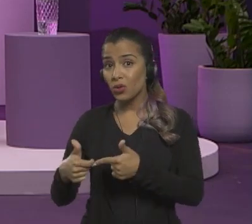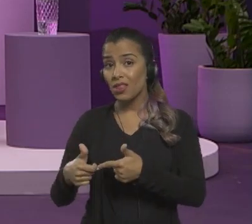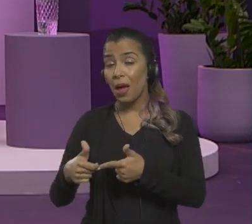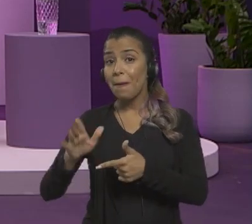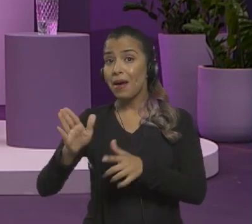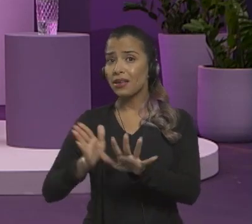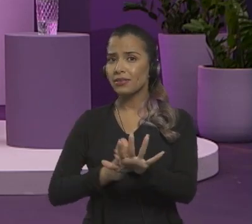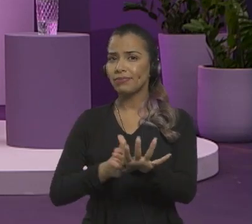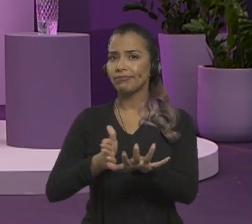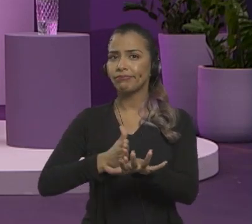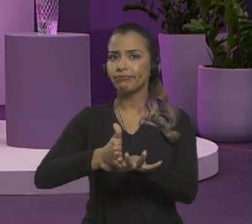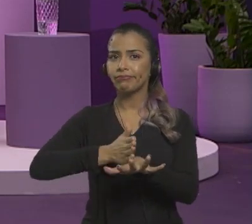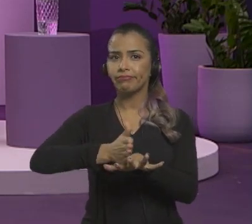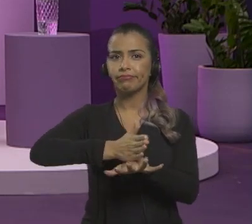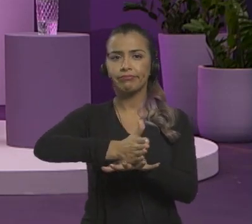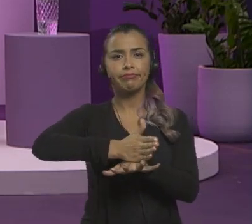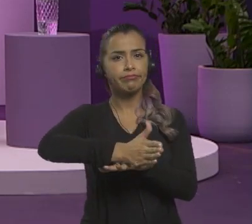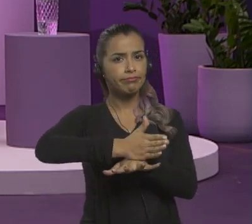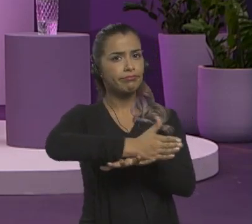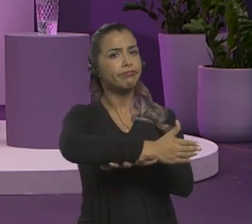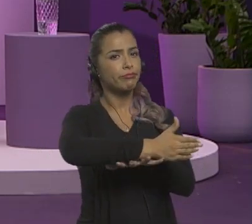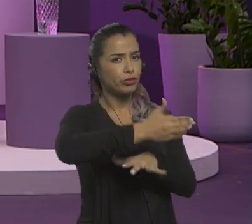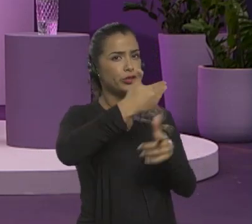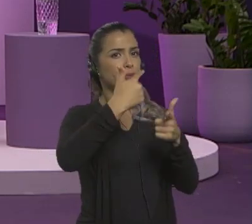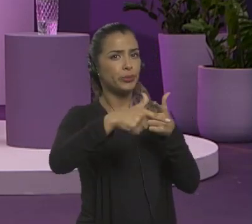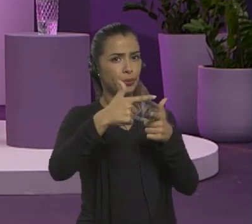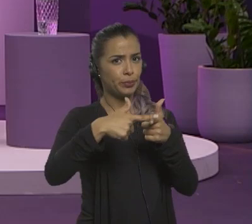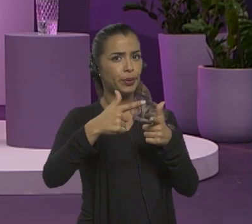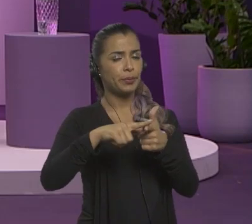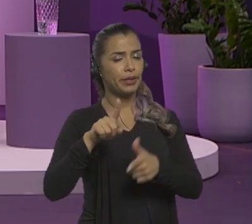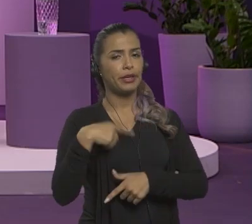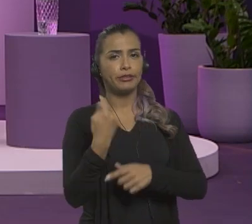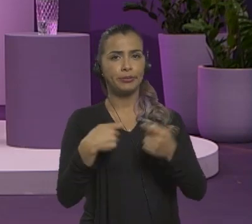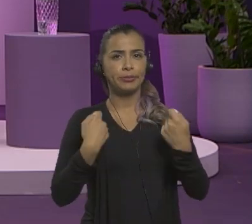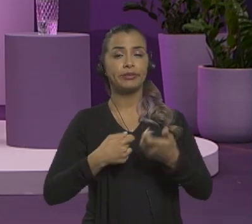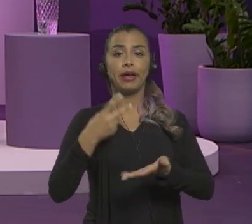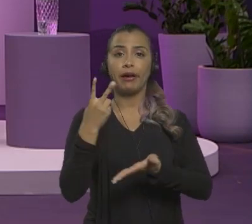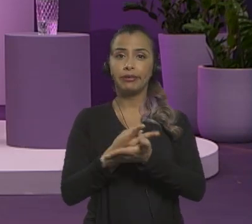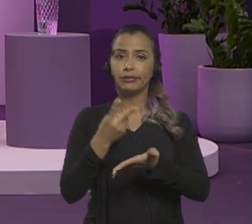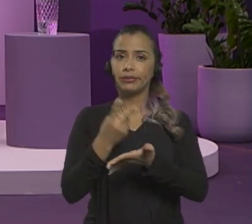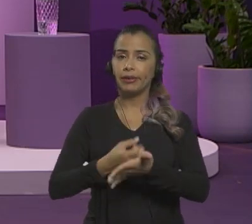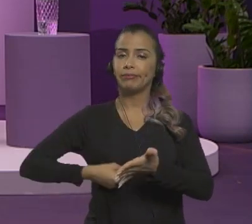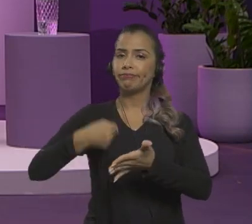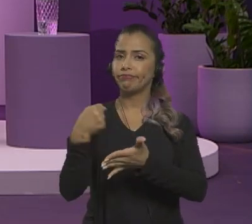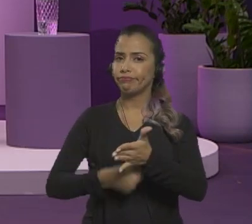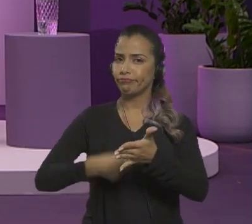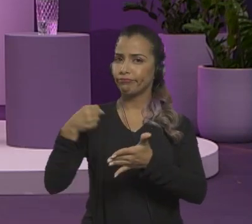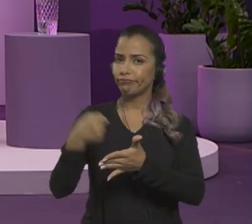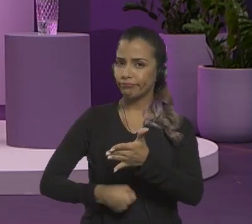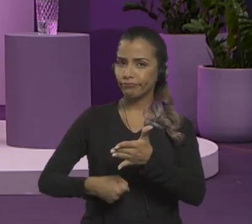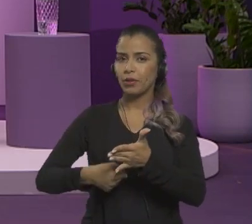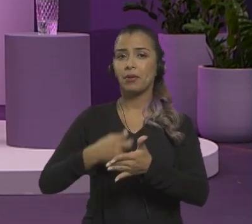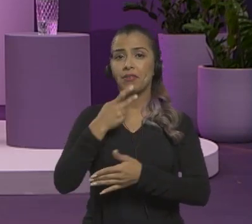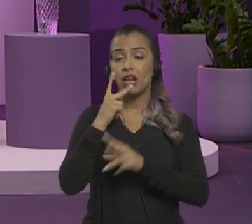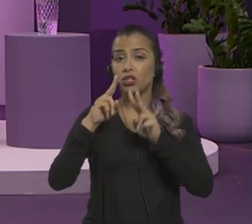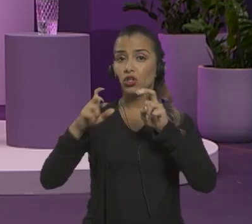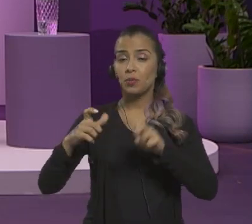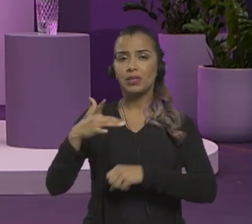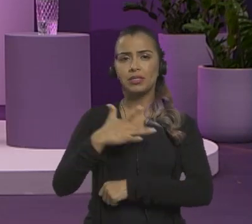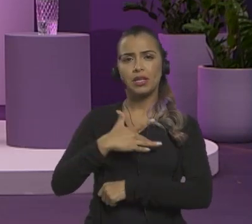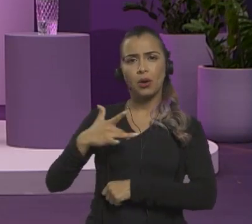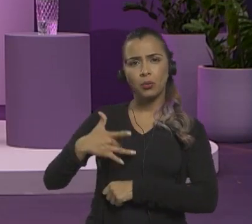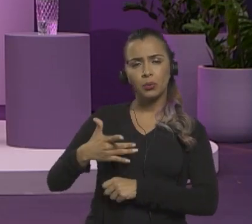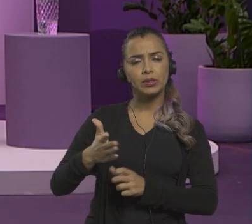que só a beleza, a autoestima, a moda. Né? Então a gente tem que cada vez mais falar em saúde, acessibilidade, em